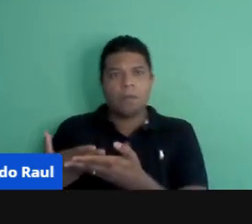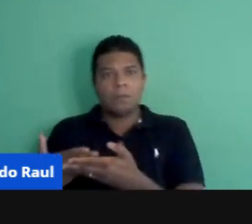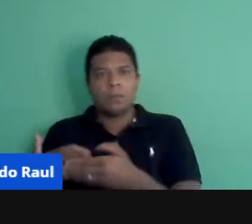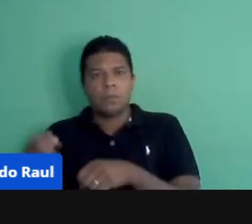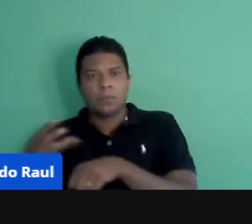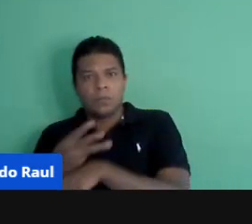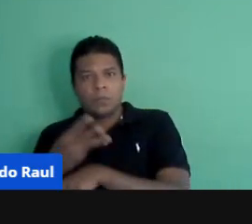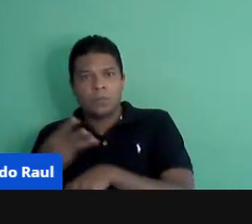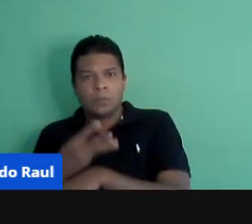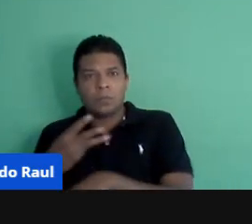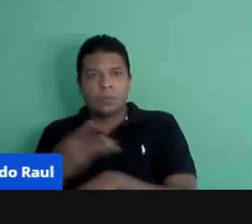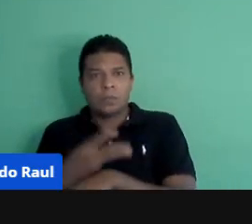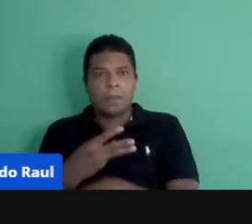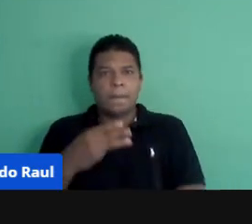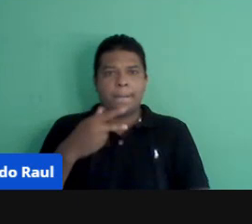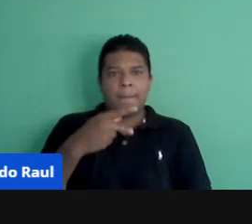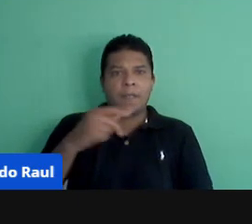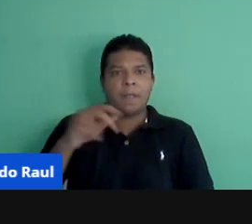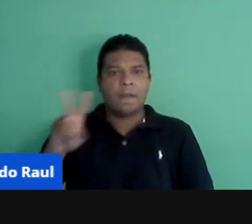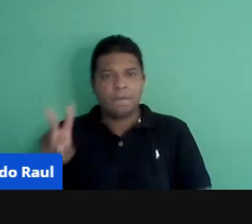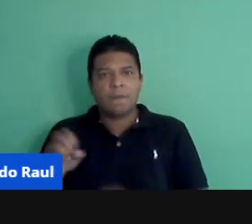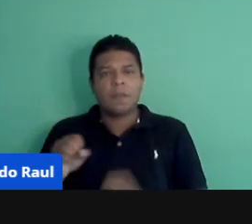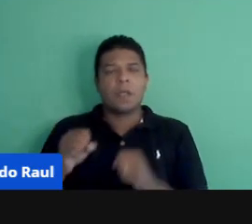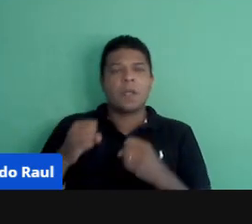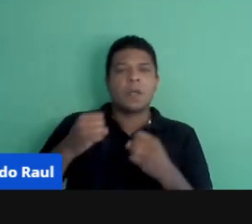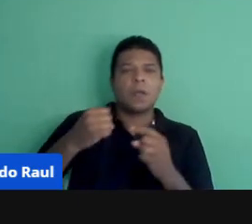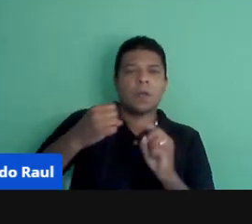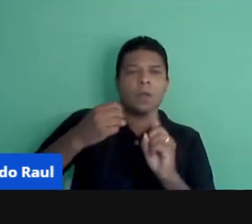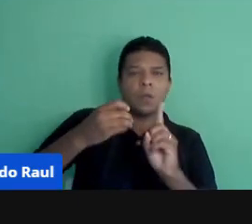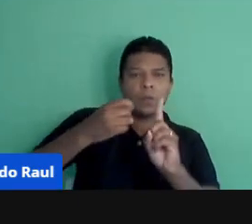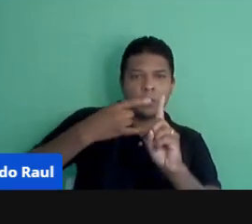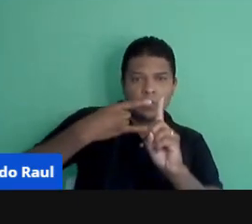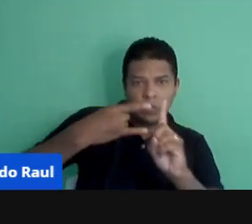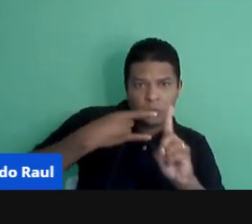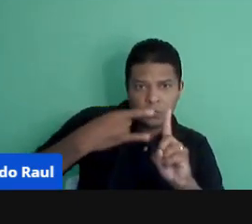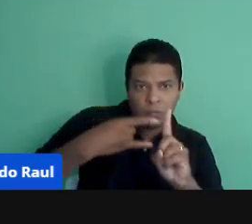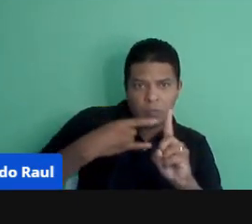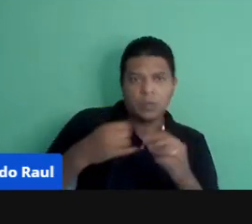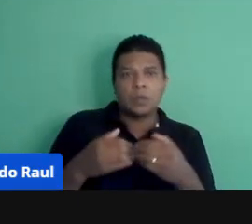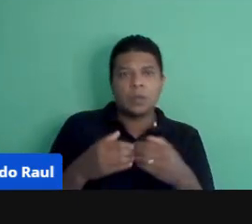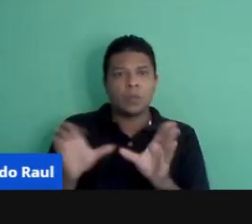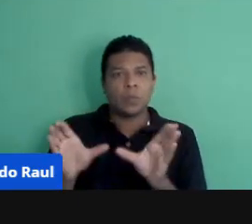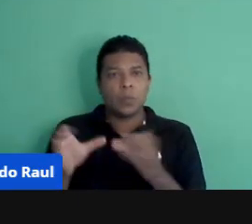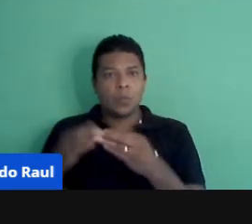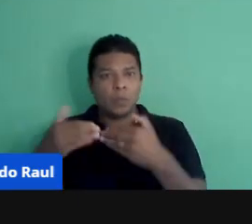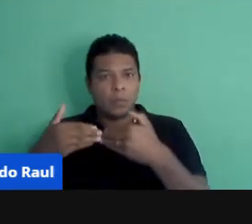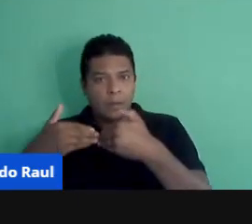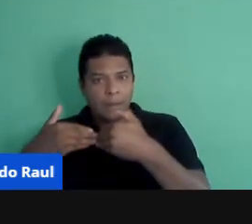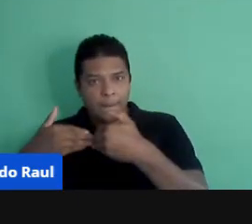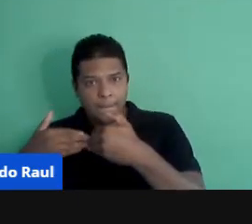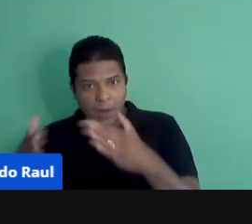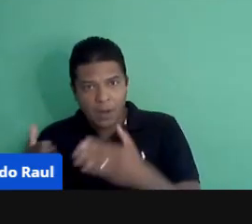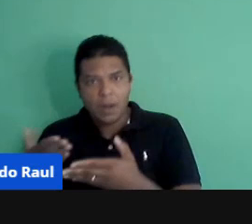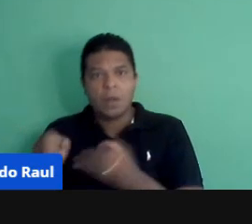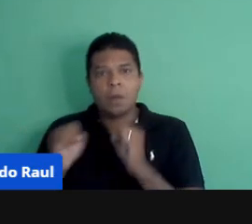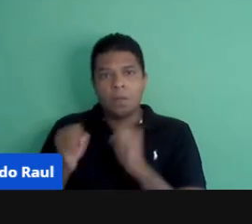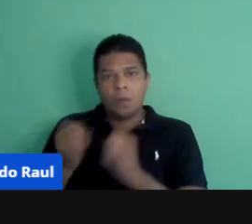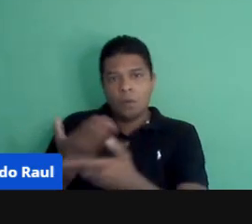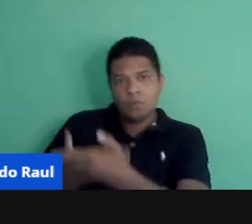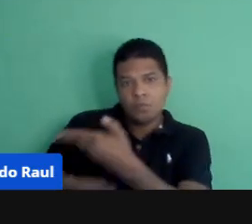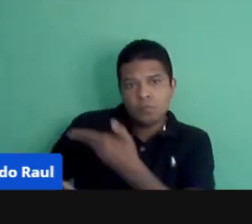aluno no próprio Google Meet, ou deixe o grupo aberto para fazer aquela interação ali no